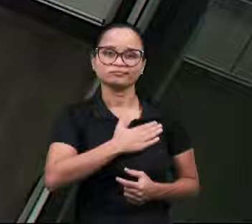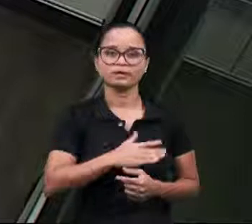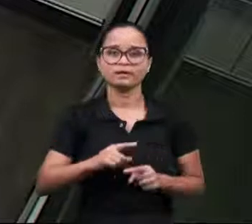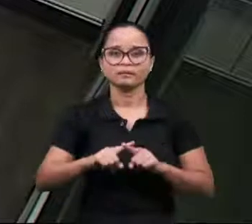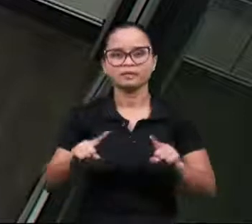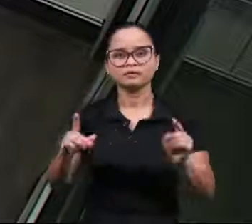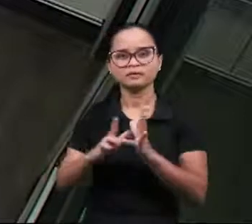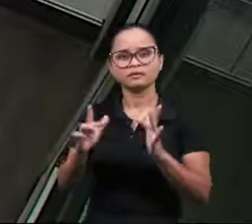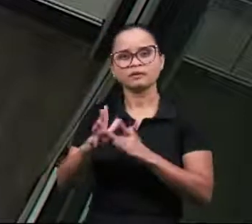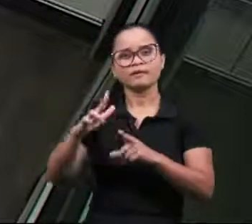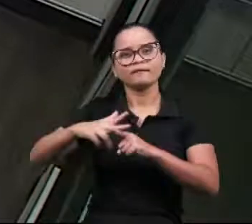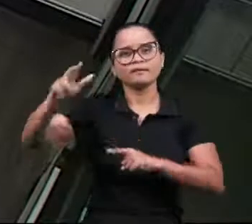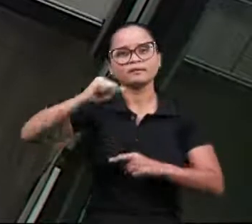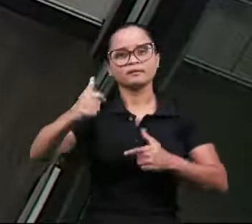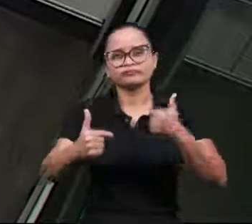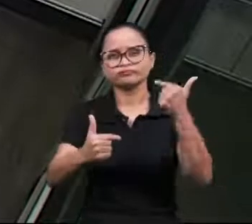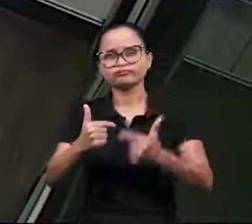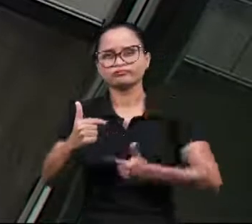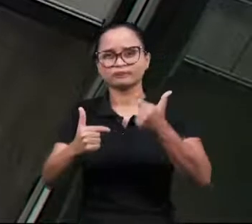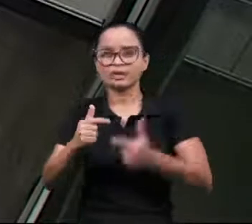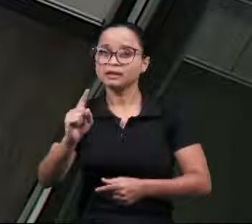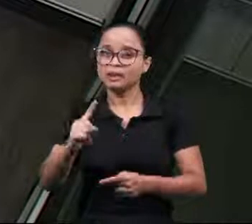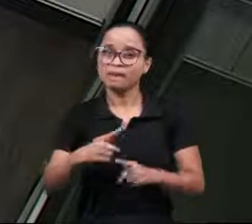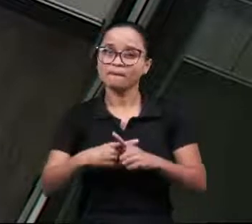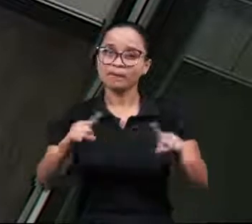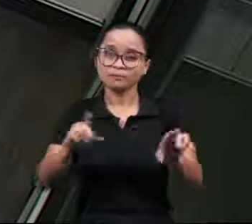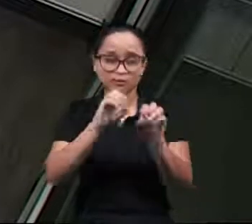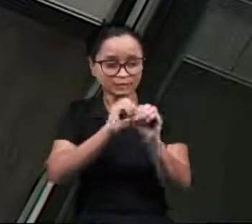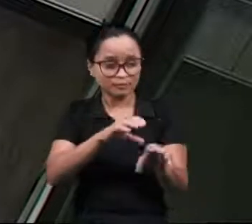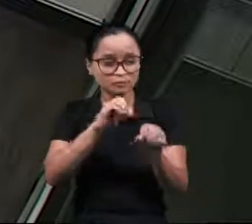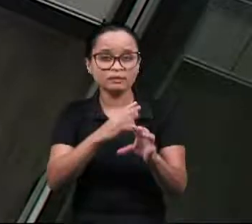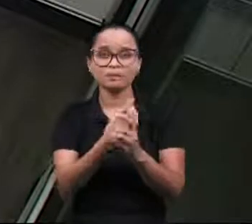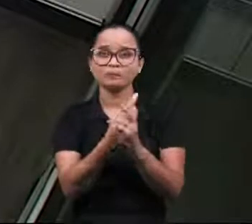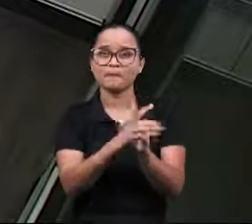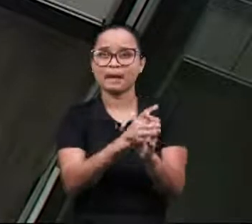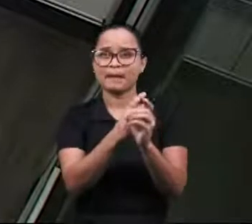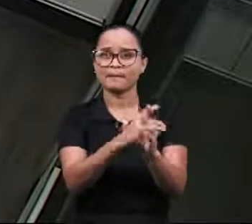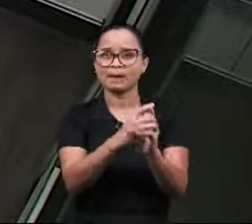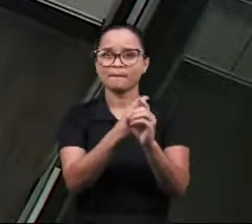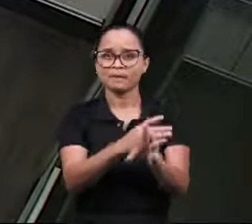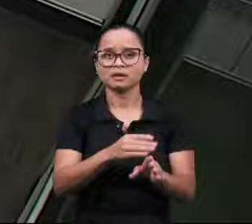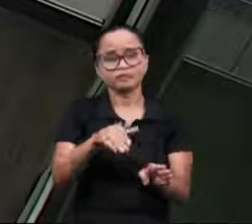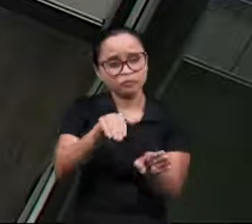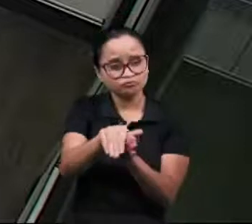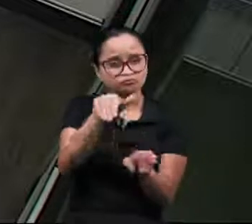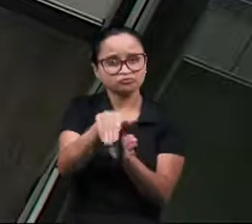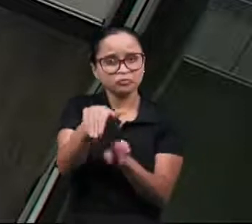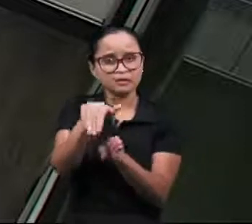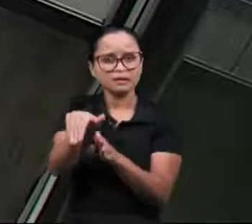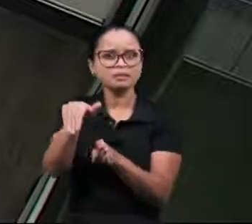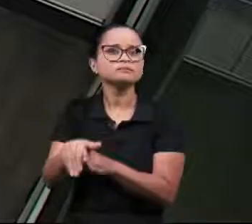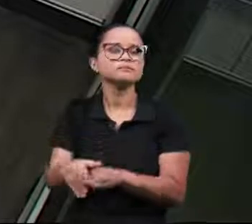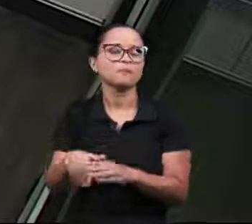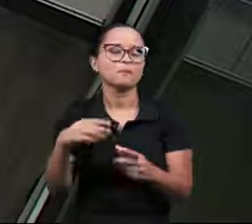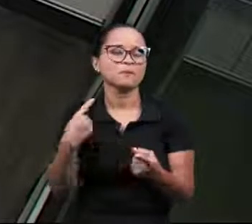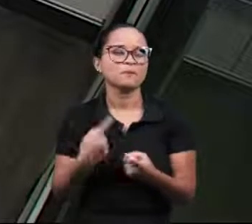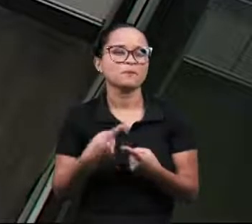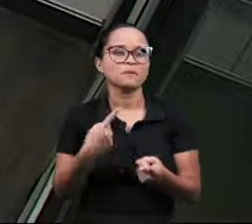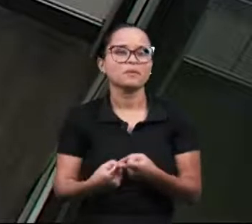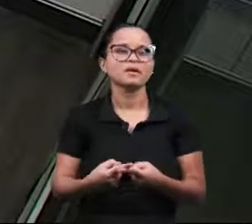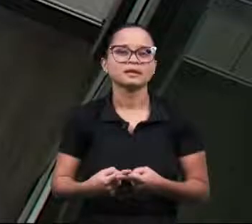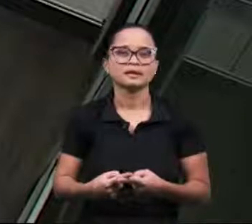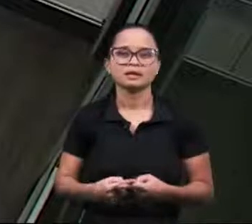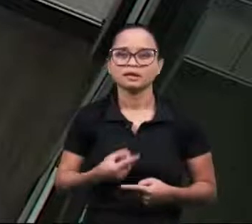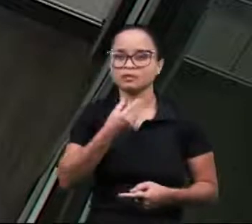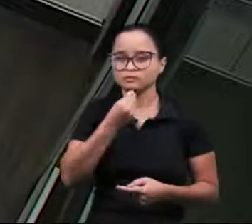guerras, é aquele que vai trazer a doutrina, é aquele que vai apacentar, porque Davi, ele era um rei